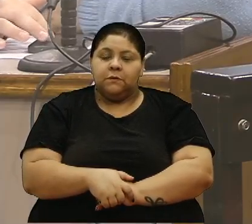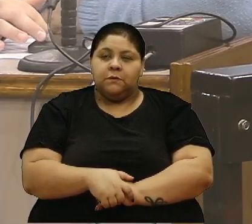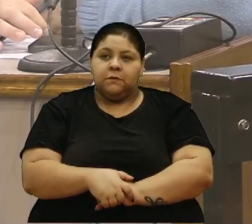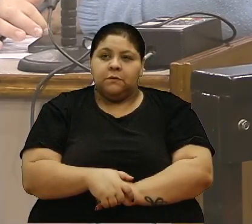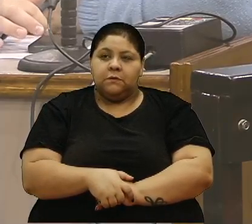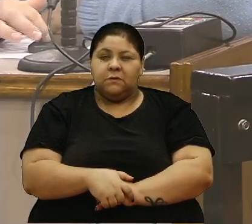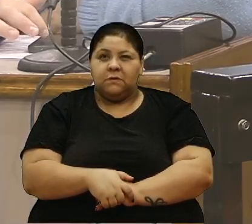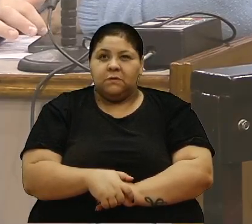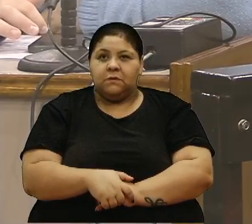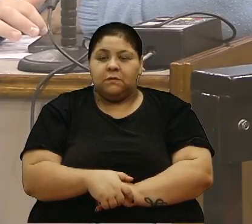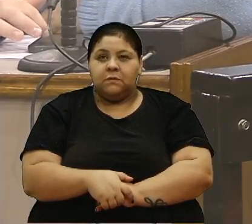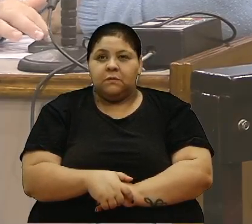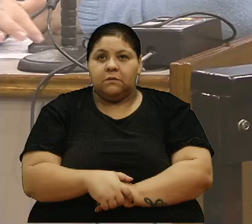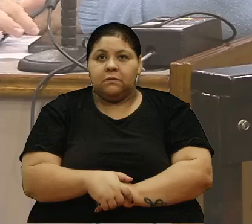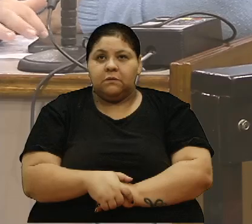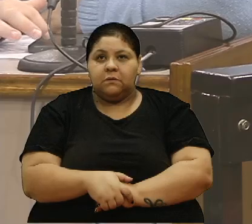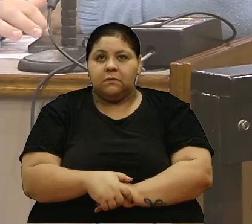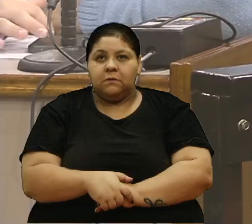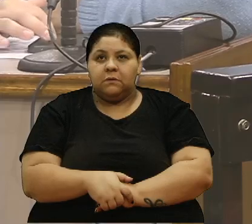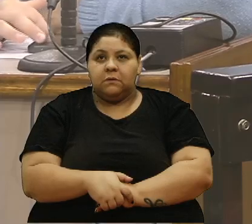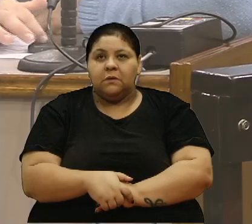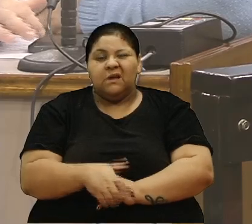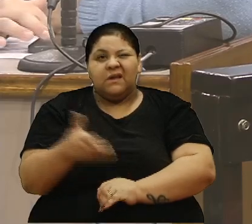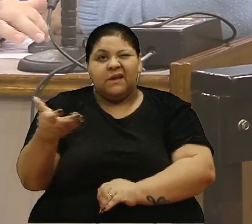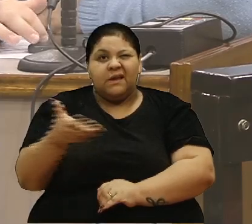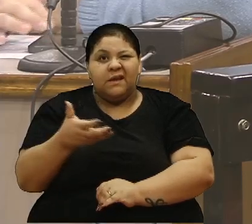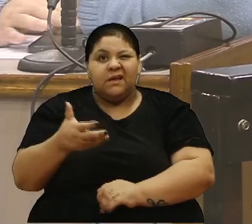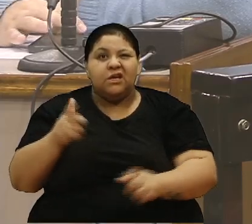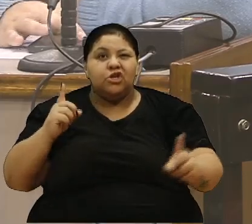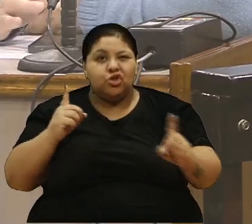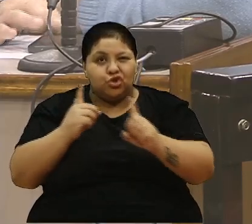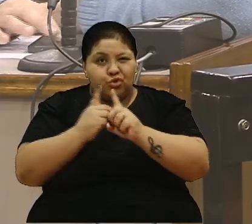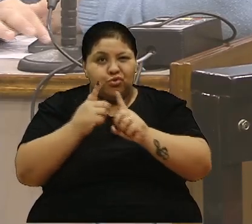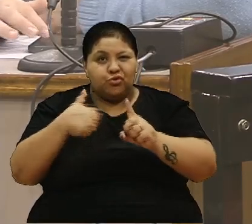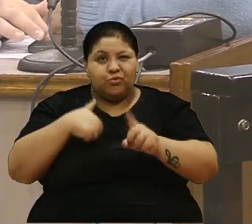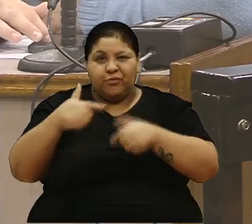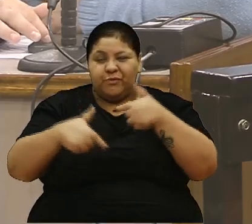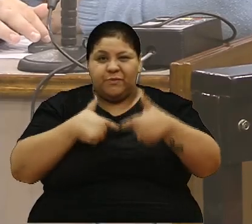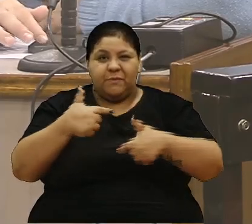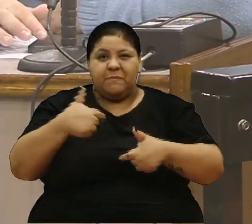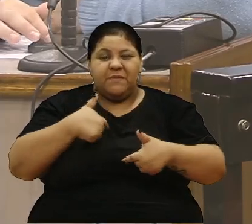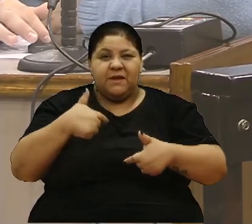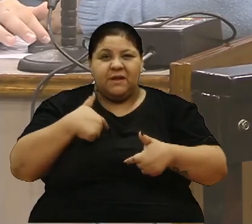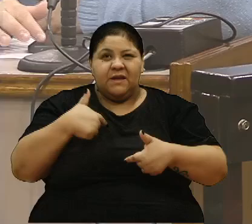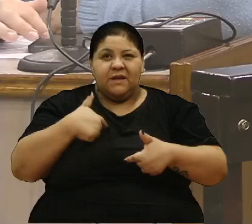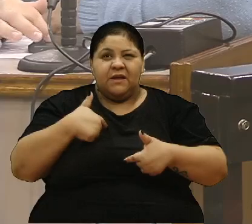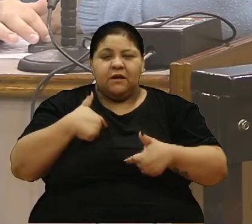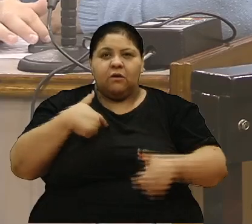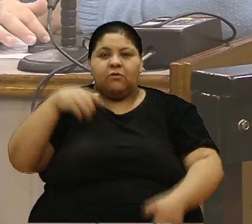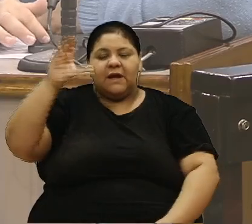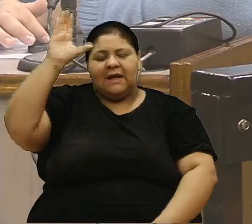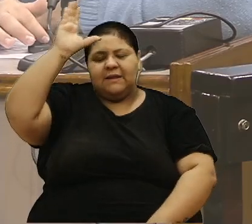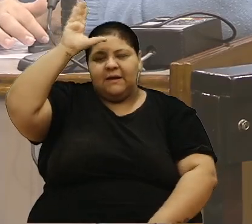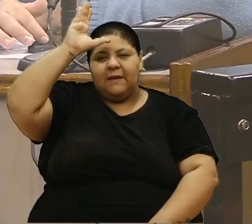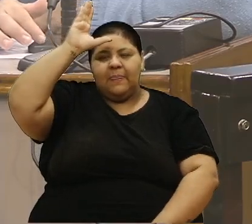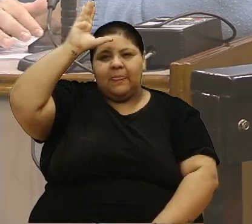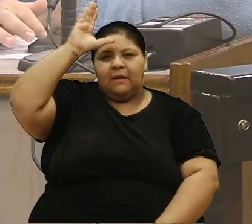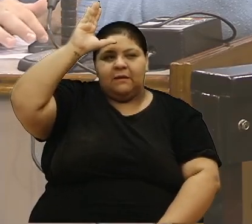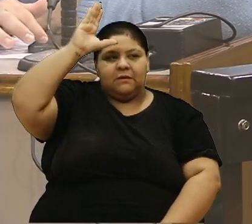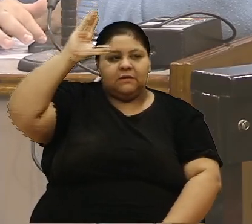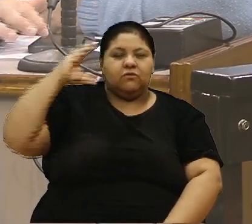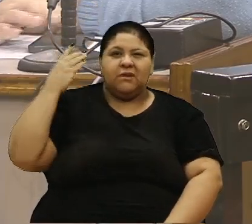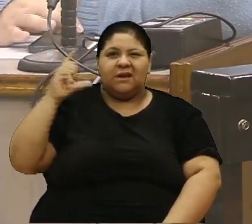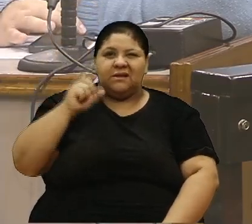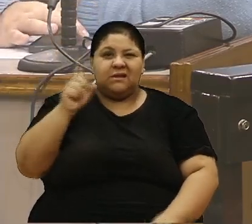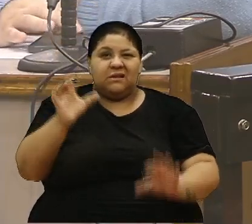E queria ter trazido ele para trabalhar comigo e a minha cunhada não deixou. Não, Pedro, tu vai levar um incômodo para ti, tu não